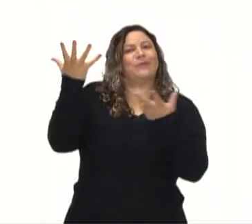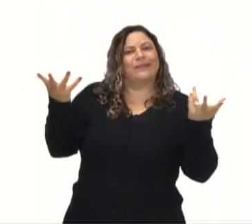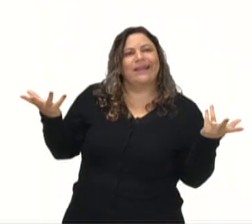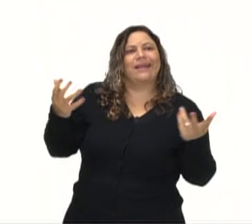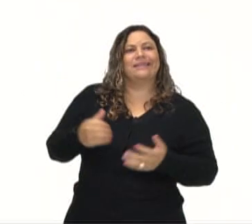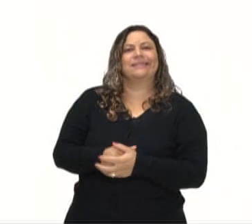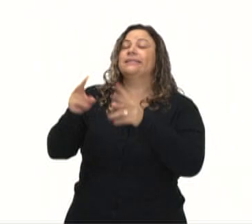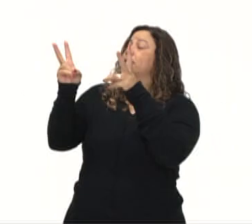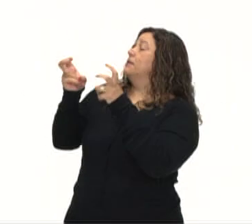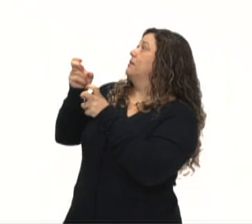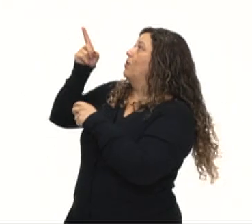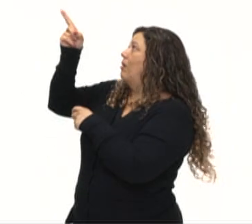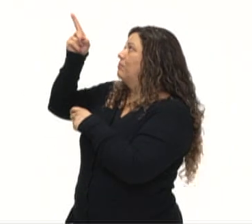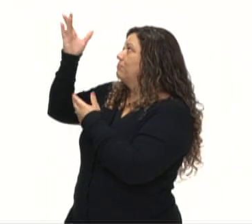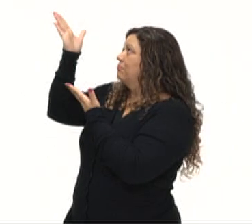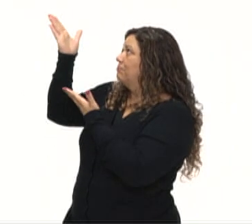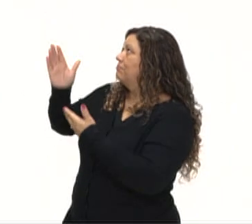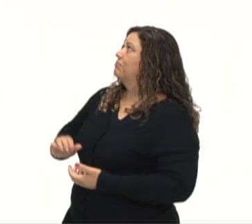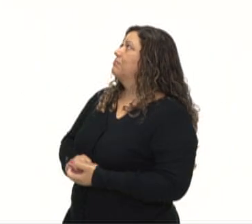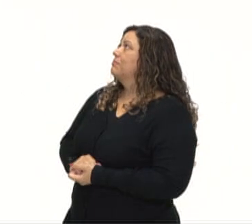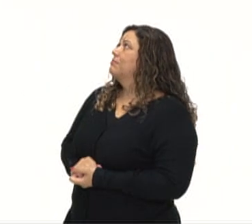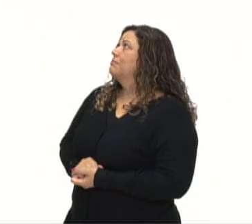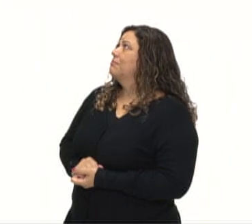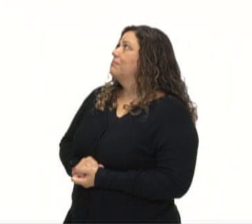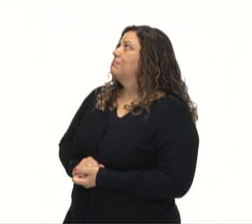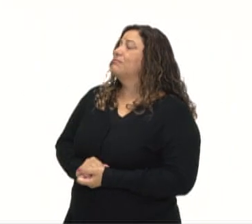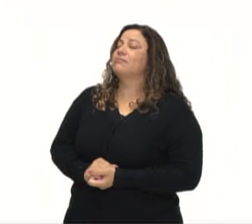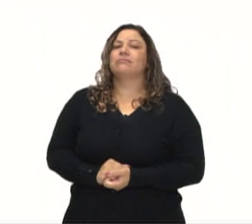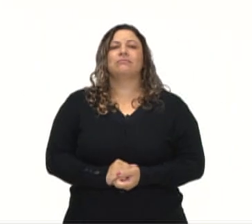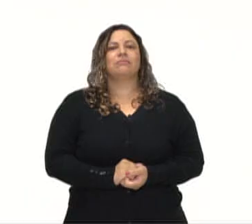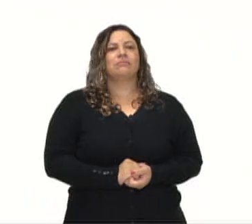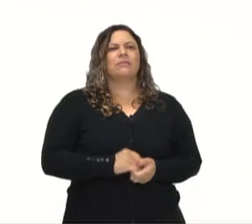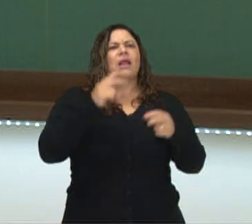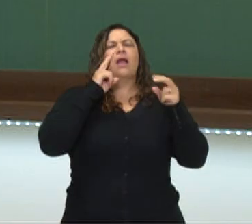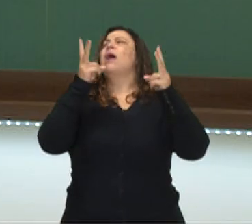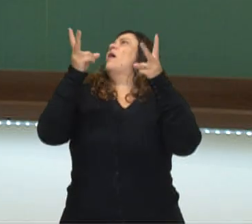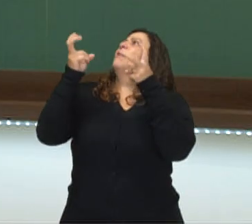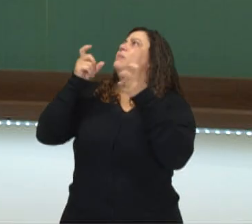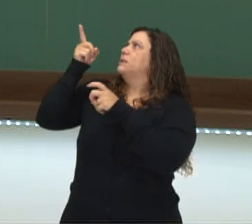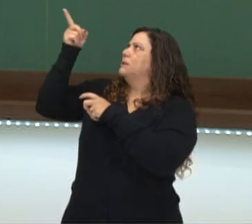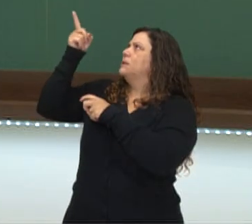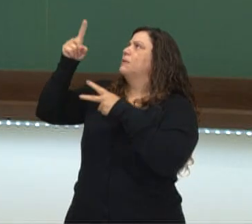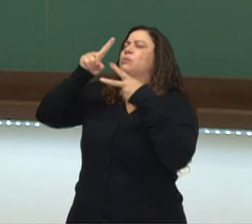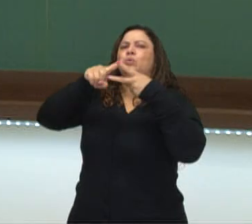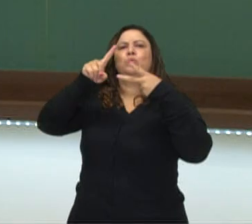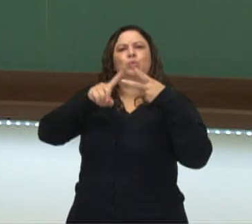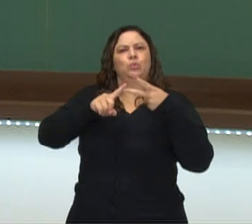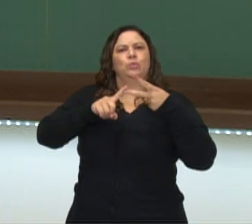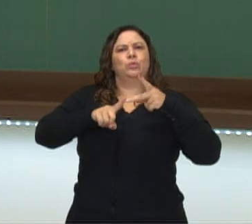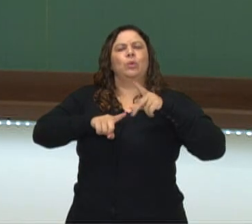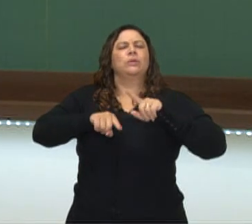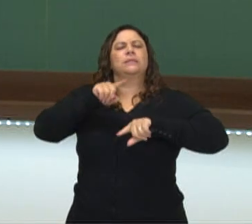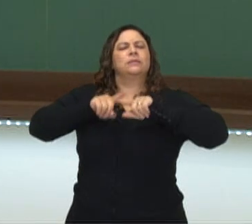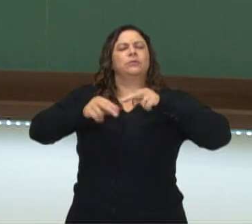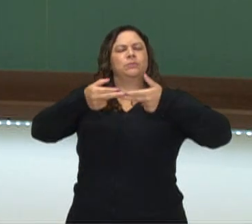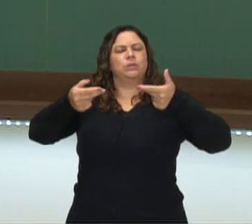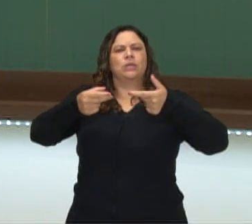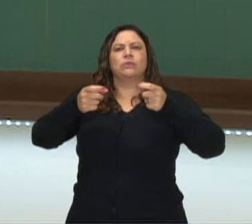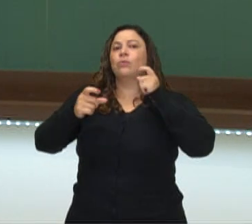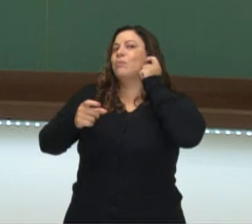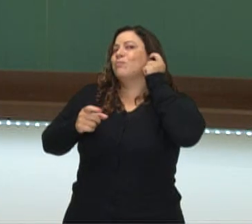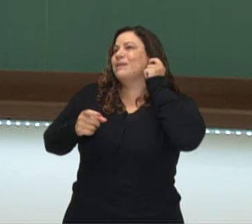gás que se encontra de uma forma mais abundante na atmosfera? É verdade, o nitrogênio, ele está numa proporção de mais ou